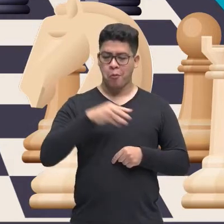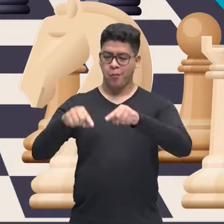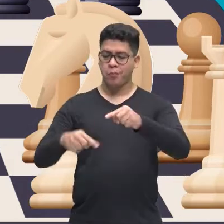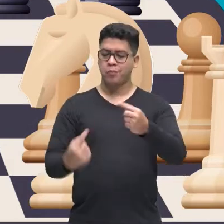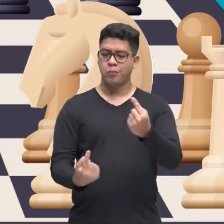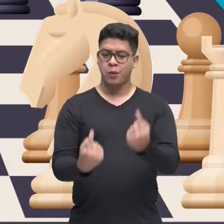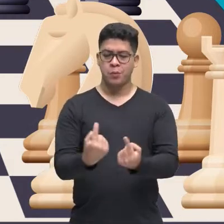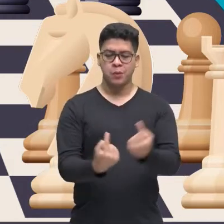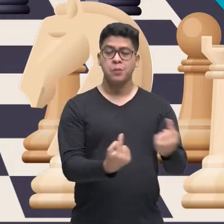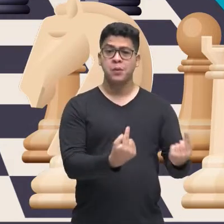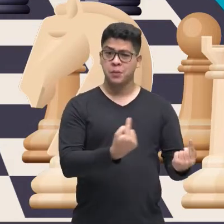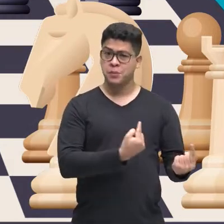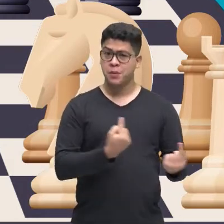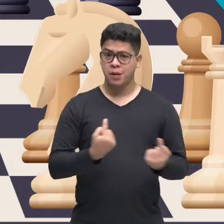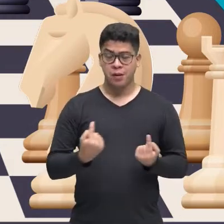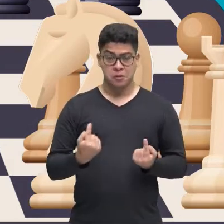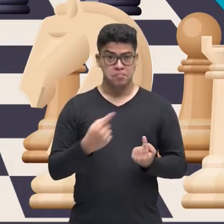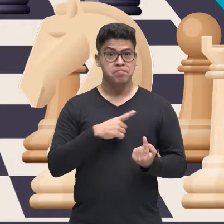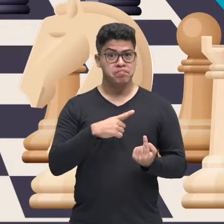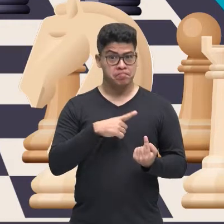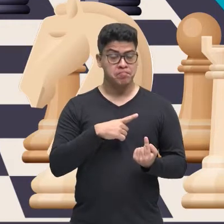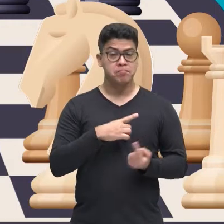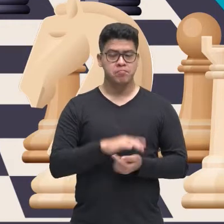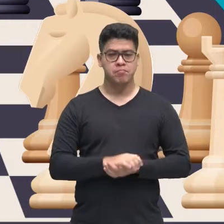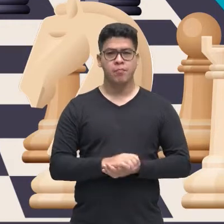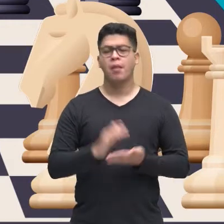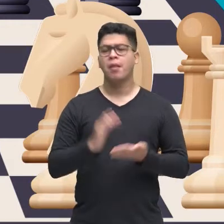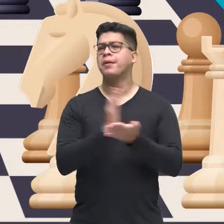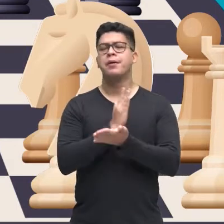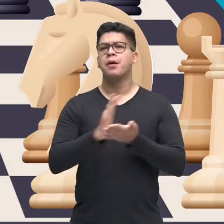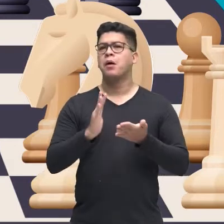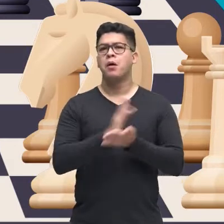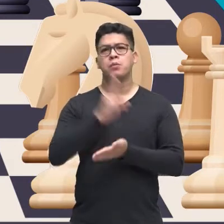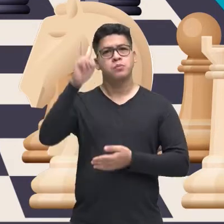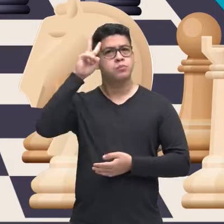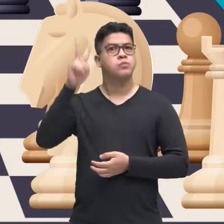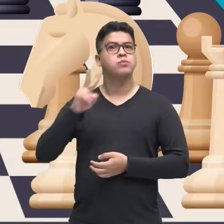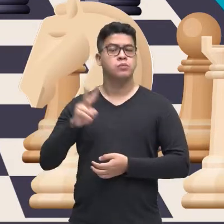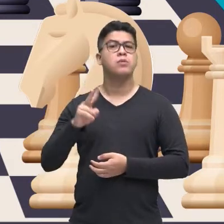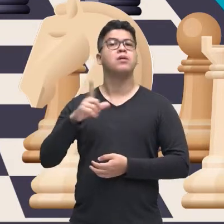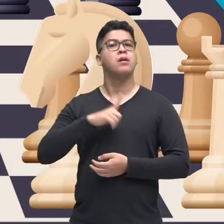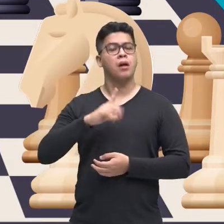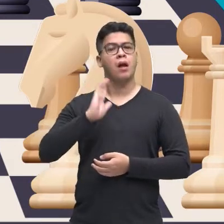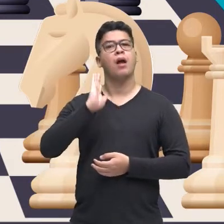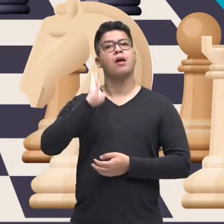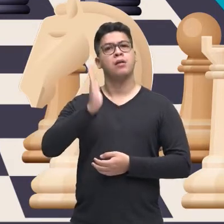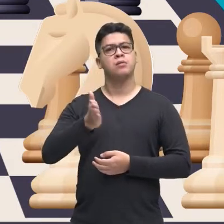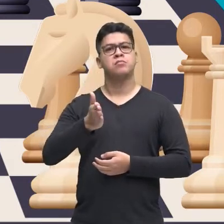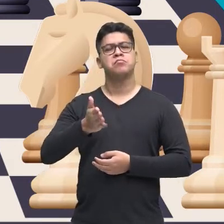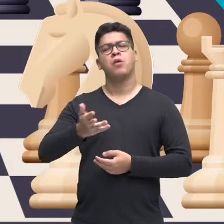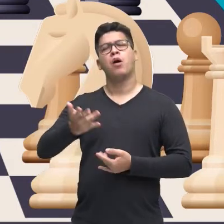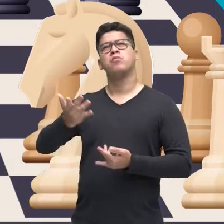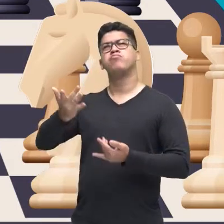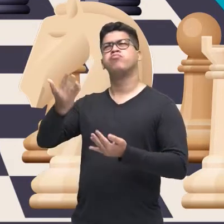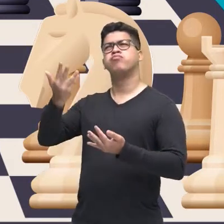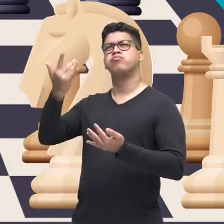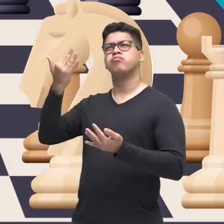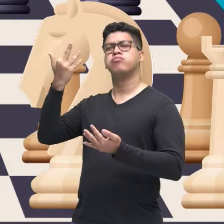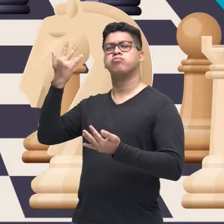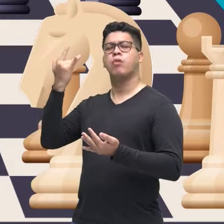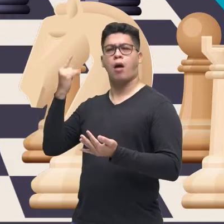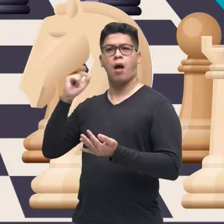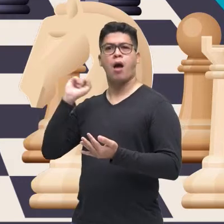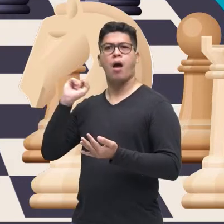de xadrez então de acordo com alguns historiadores o xadrez ele se deu a sua origem veio